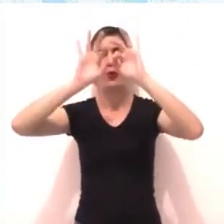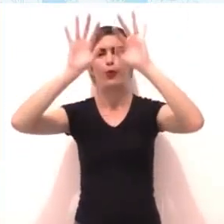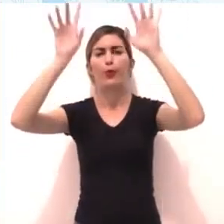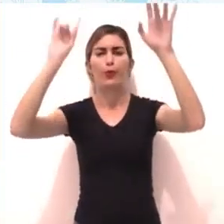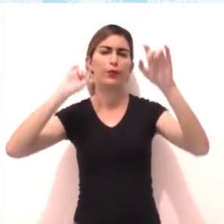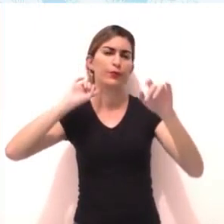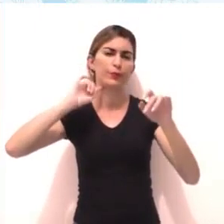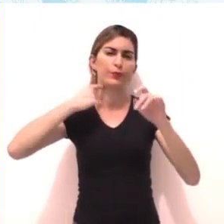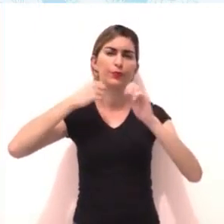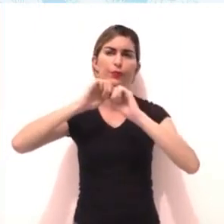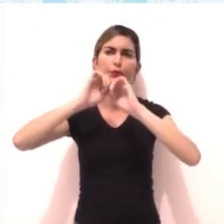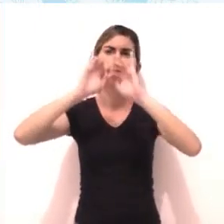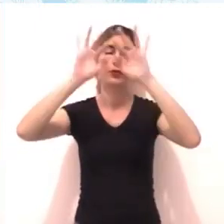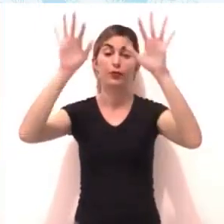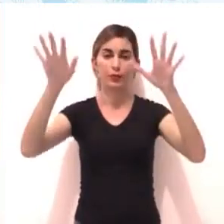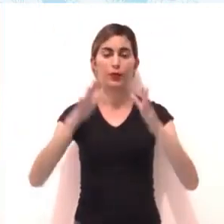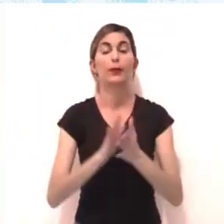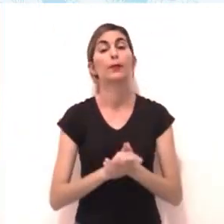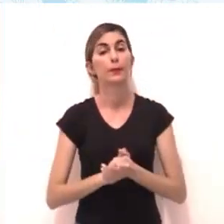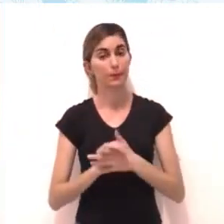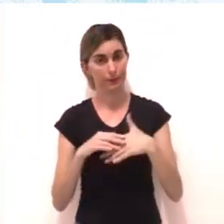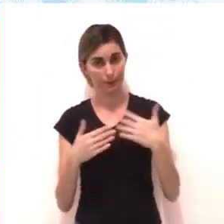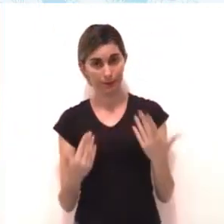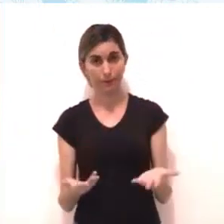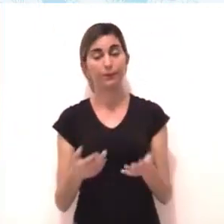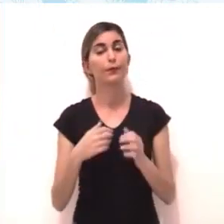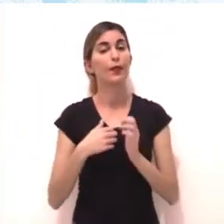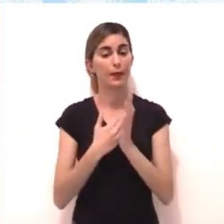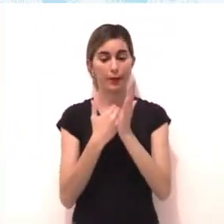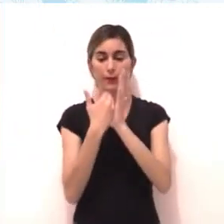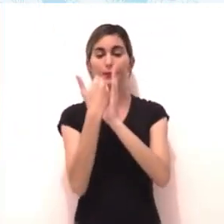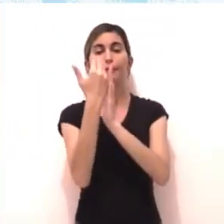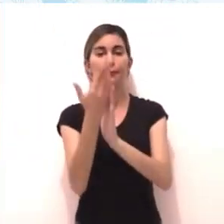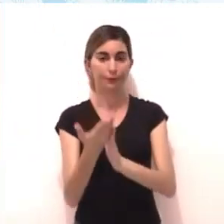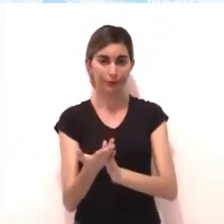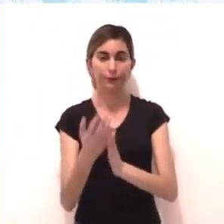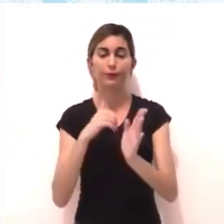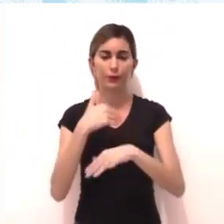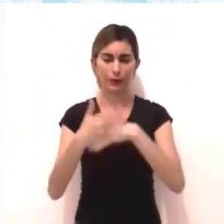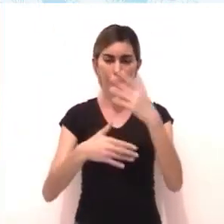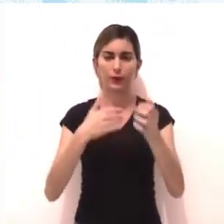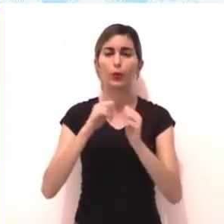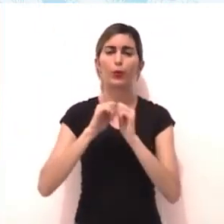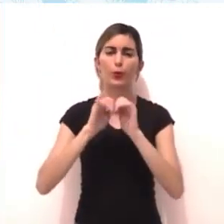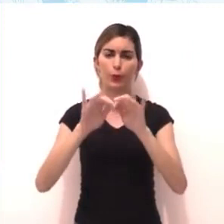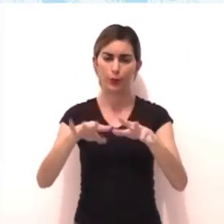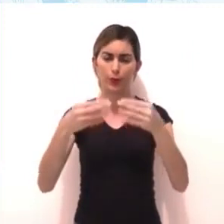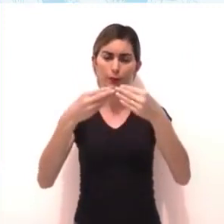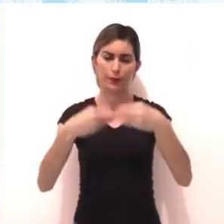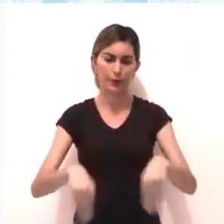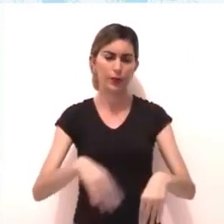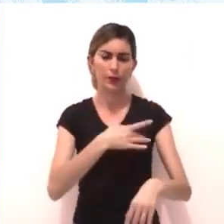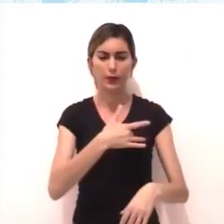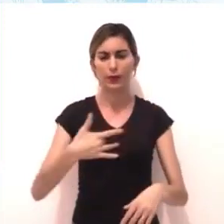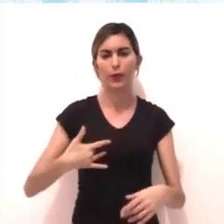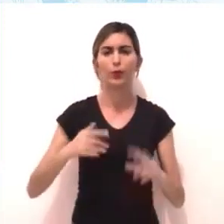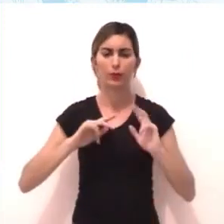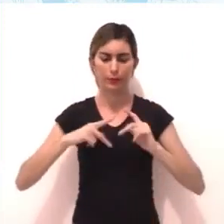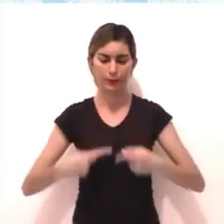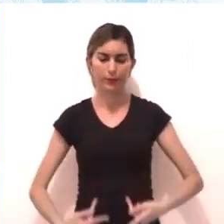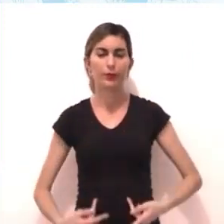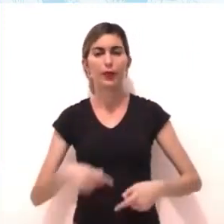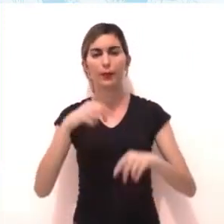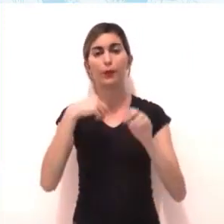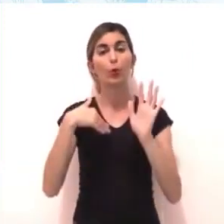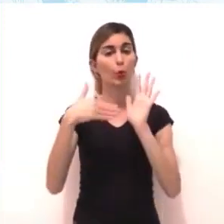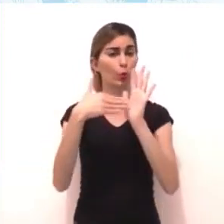que contém gases tóxicos, né? Que em elevada concentração vai causar prejuízos à saúde humana. E